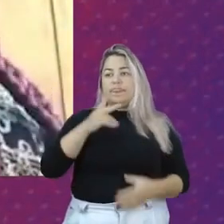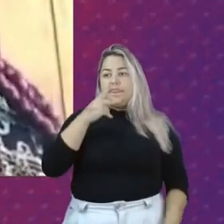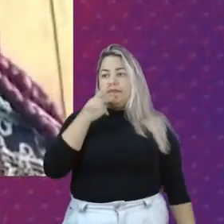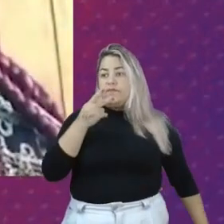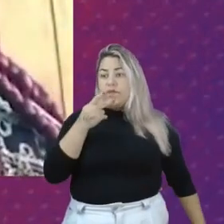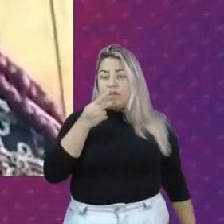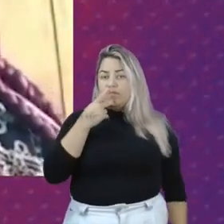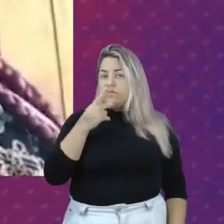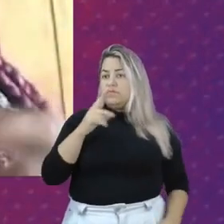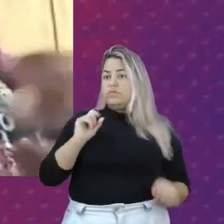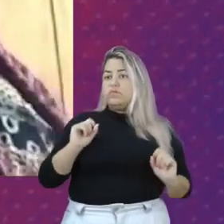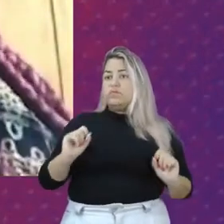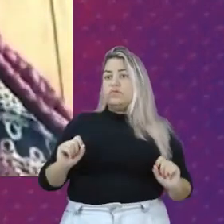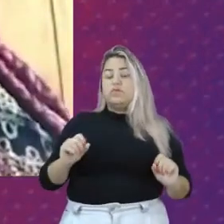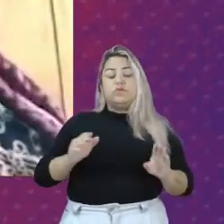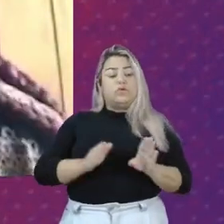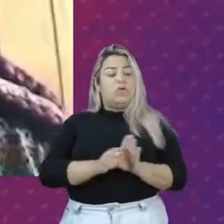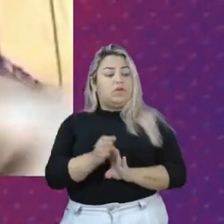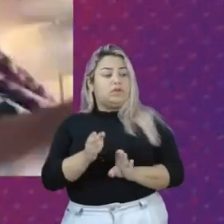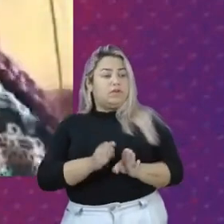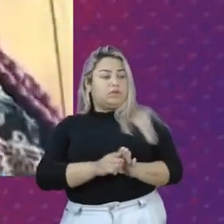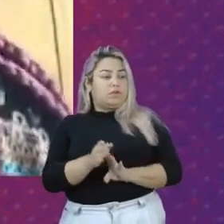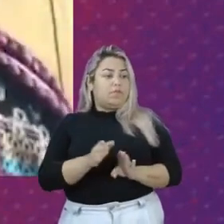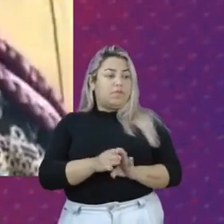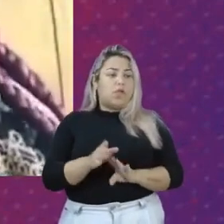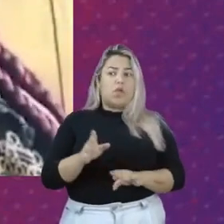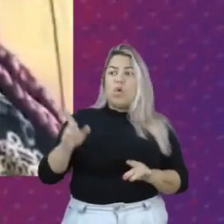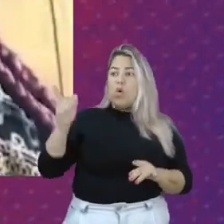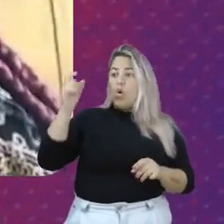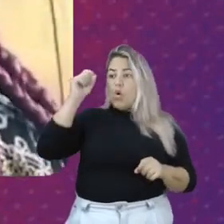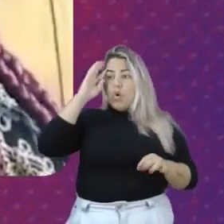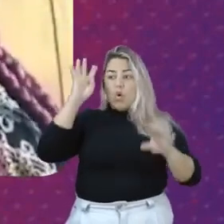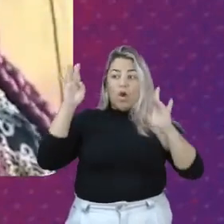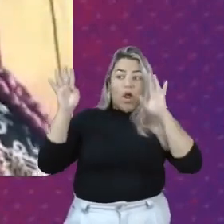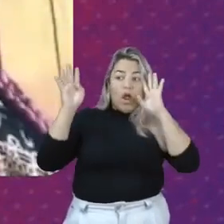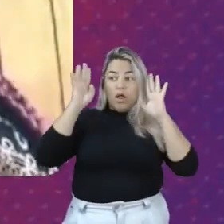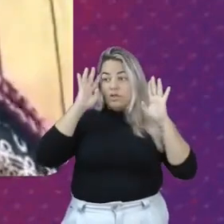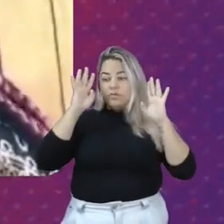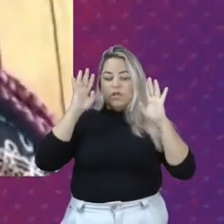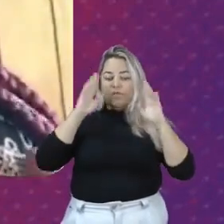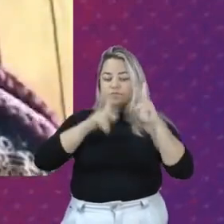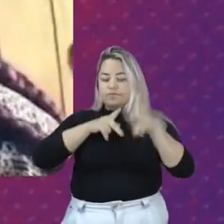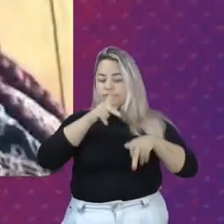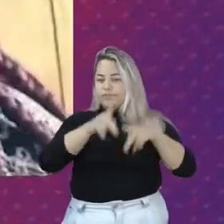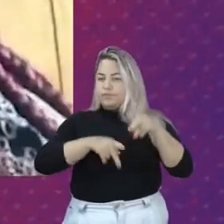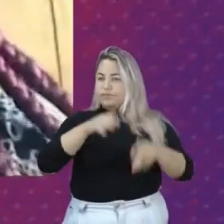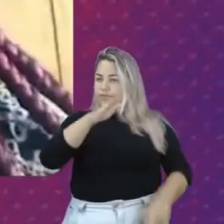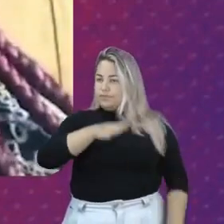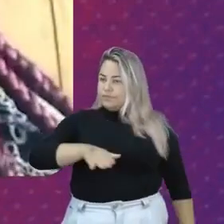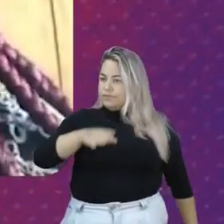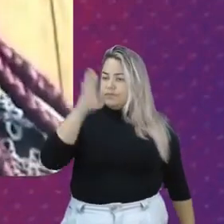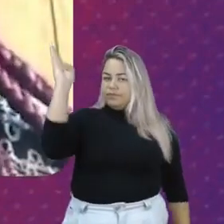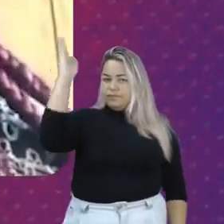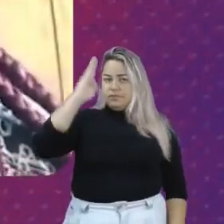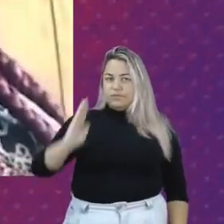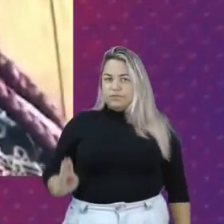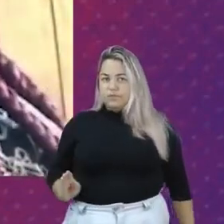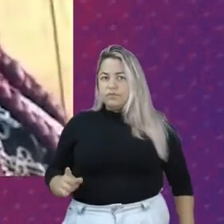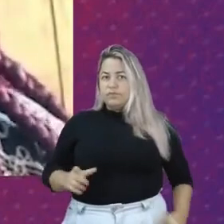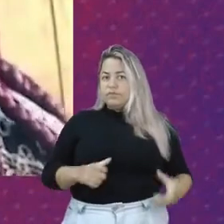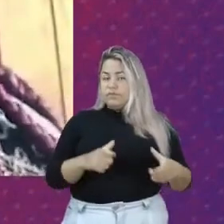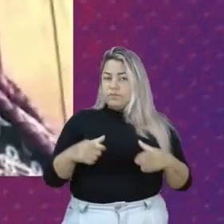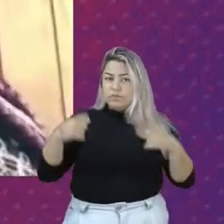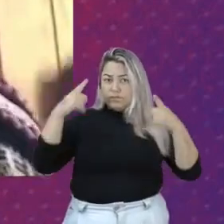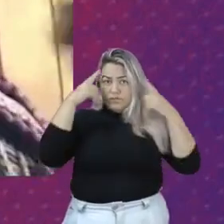dessa lógica, né, que orienta o imaginário da população brasileira, da favela como lugar